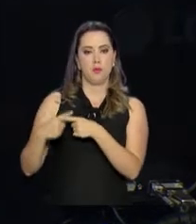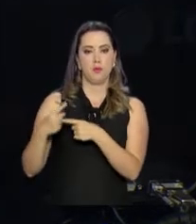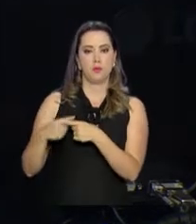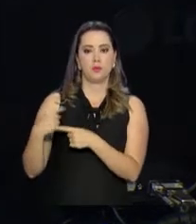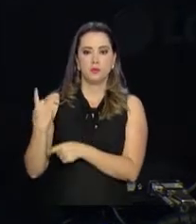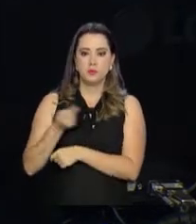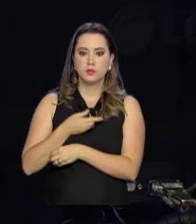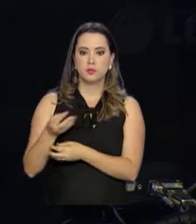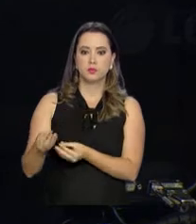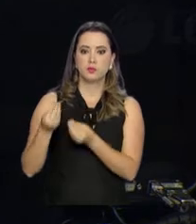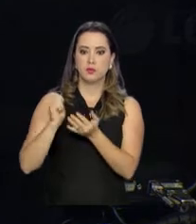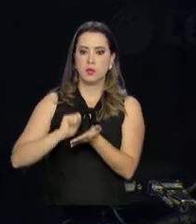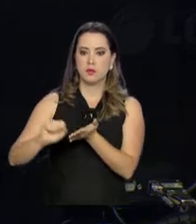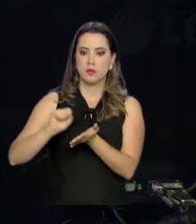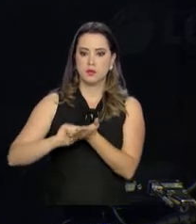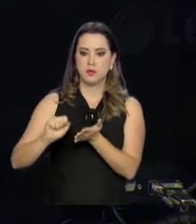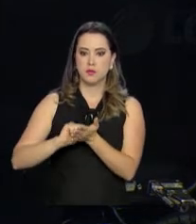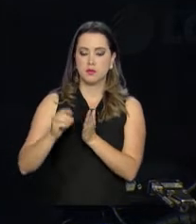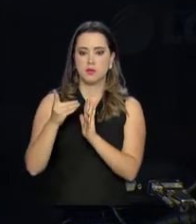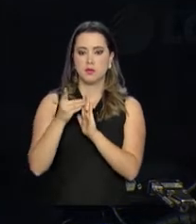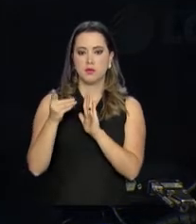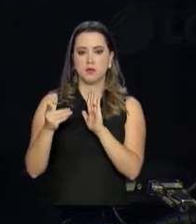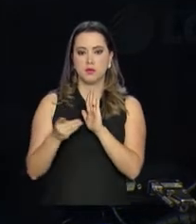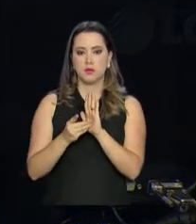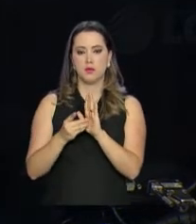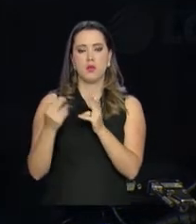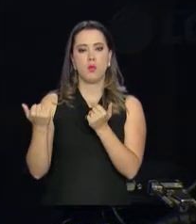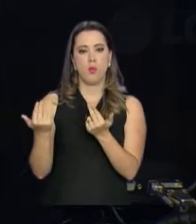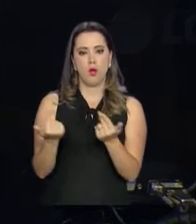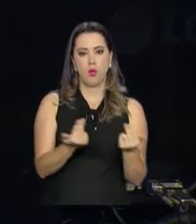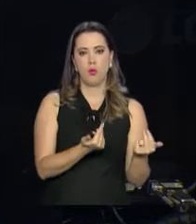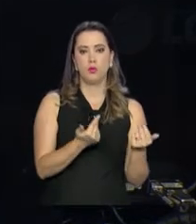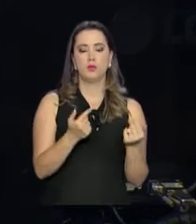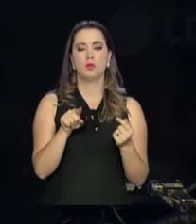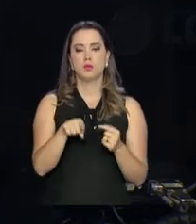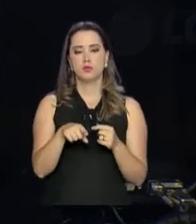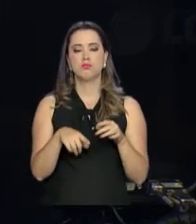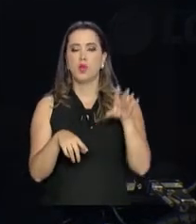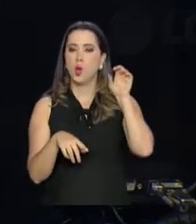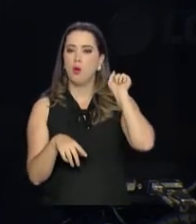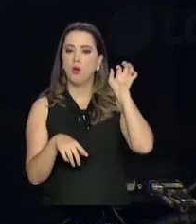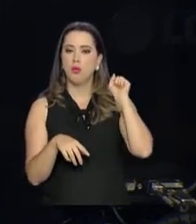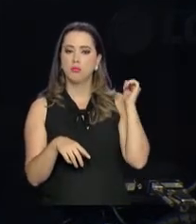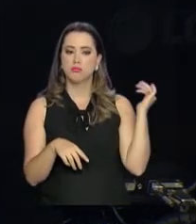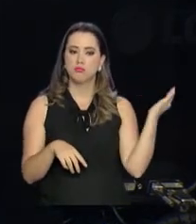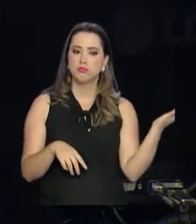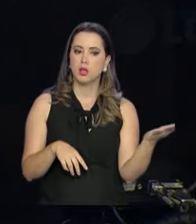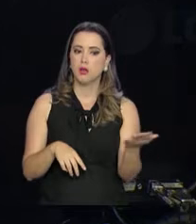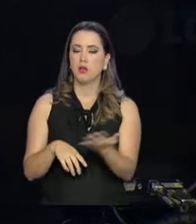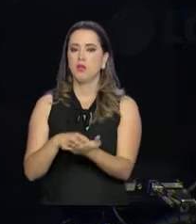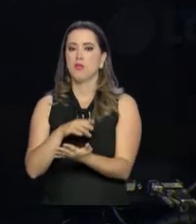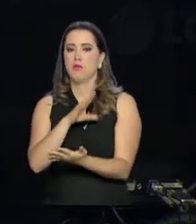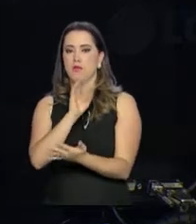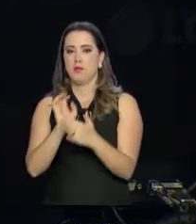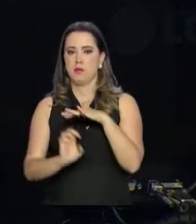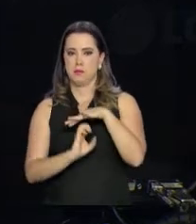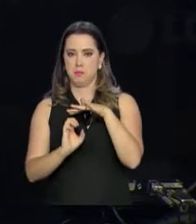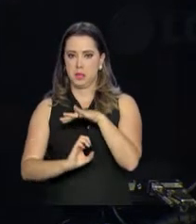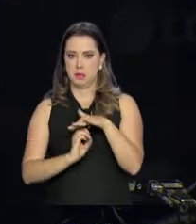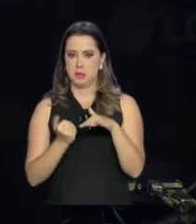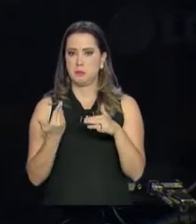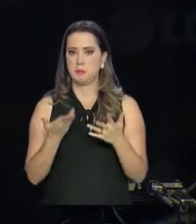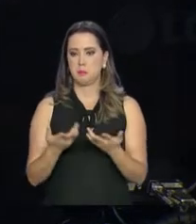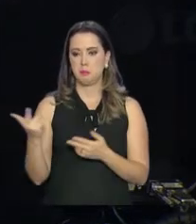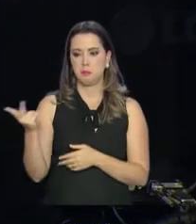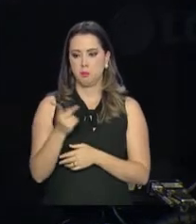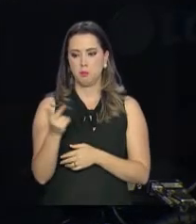a assinatura deste decreto igual maneira ouvir com os senhores concessionários para que